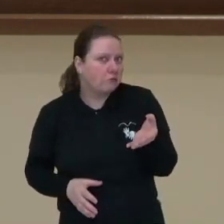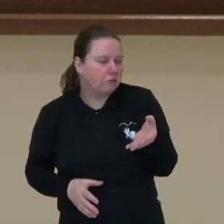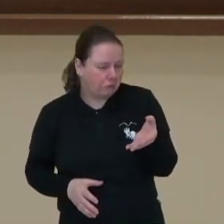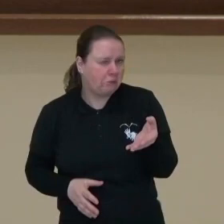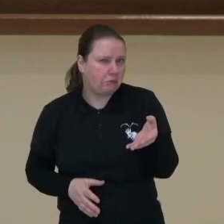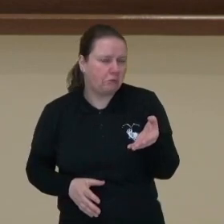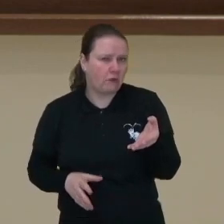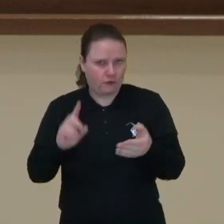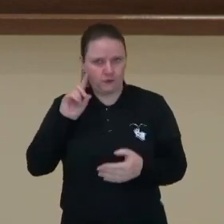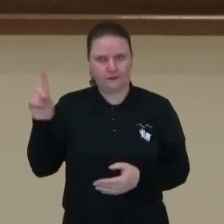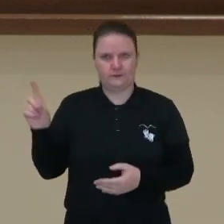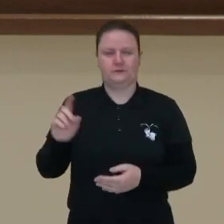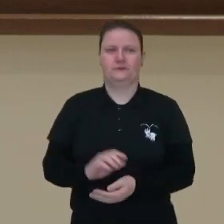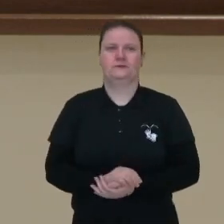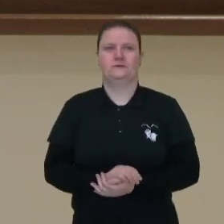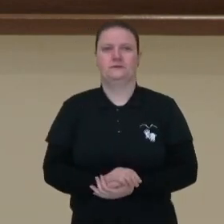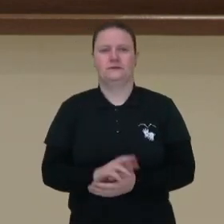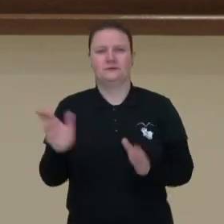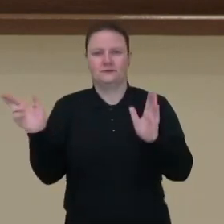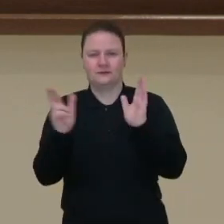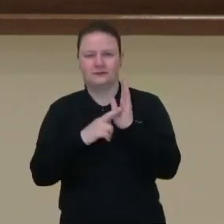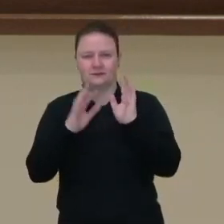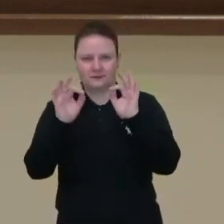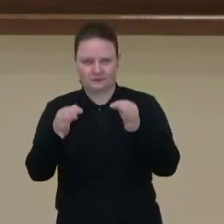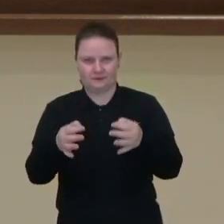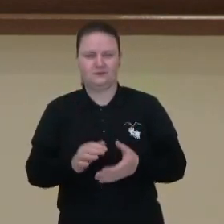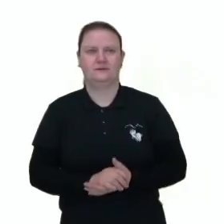bem. Vamos ver então se vocês acertaram.